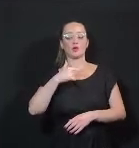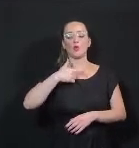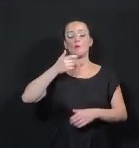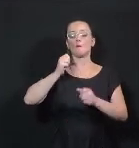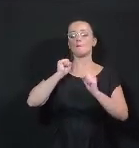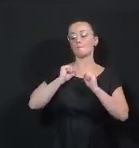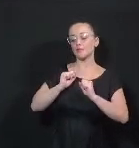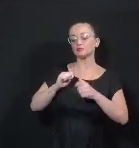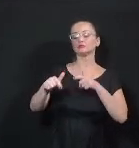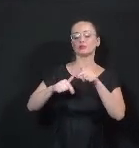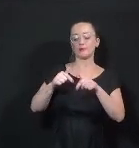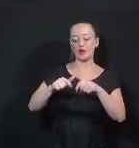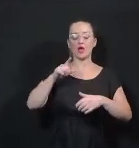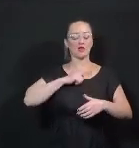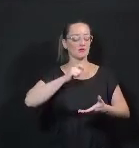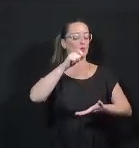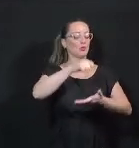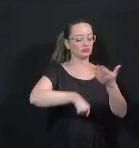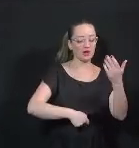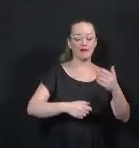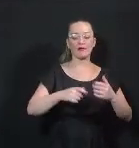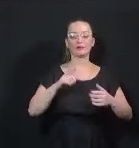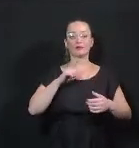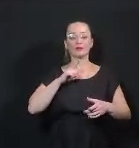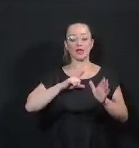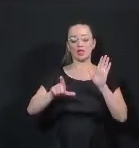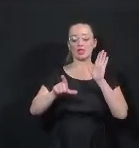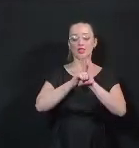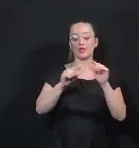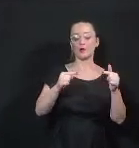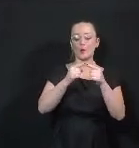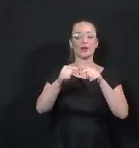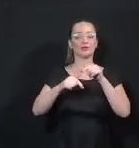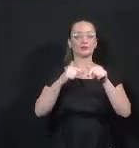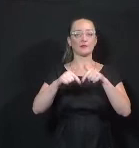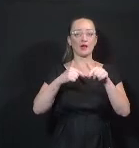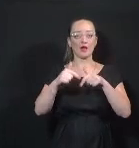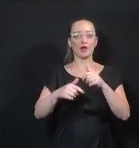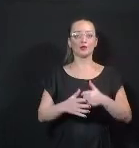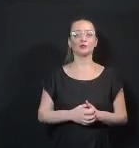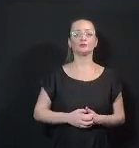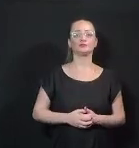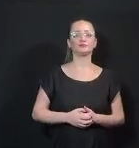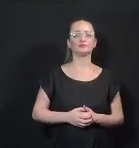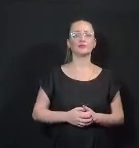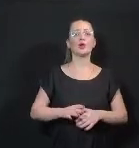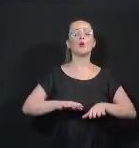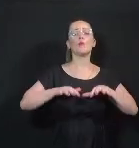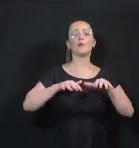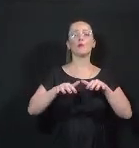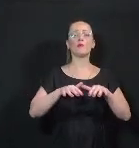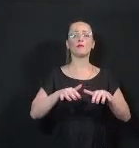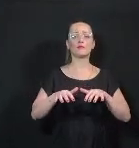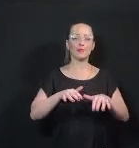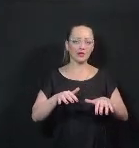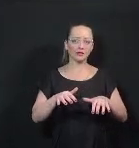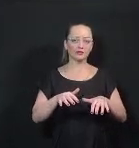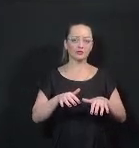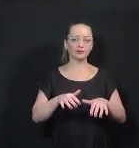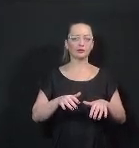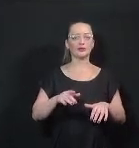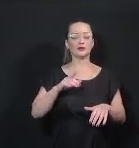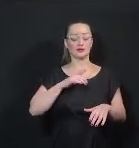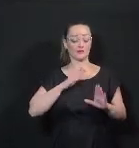contratos assegurados, legislação adequada, movimentos pelos